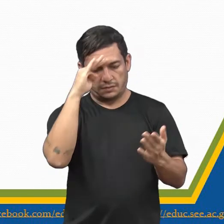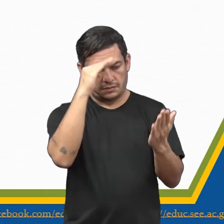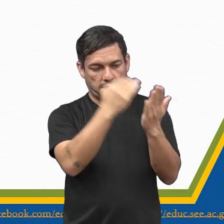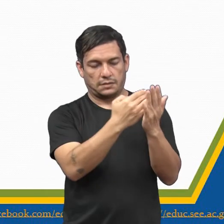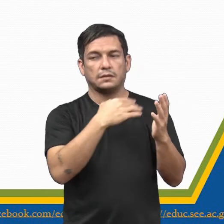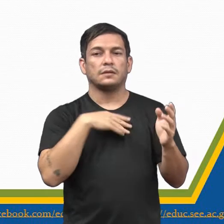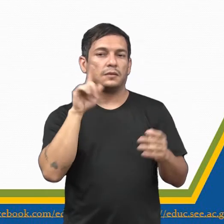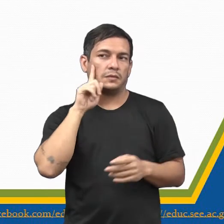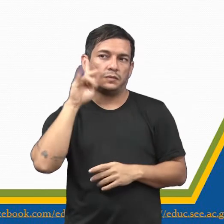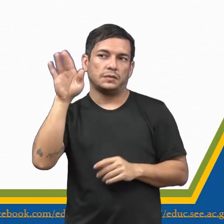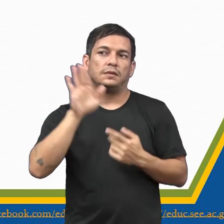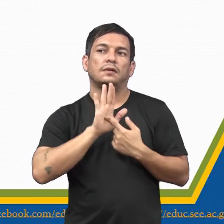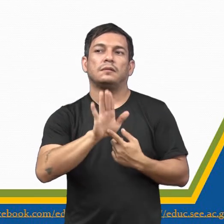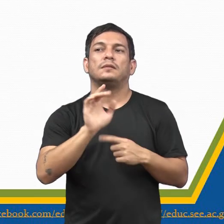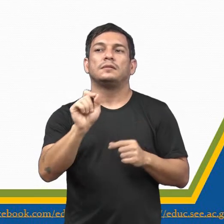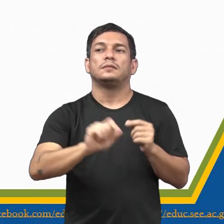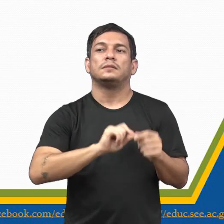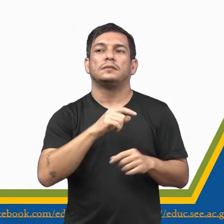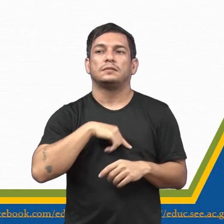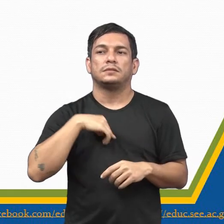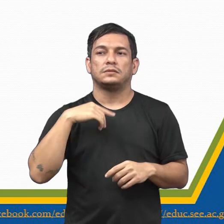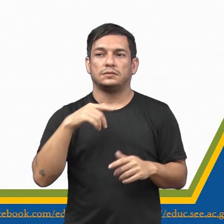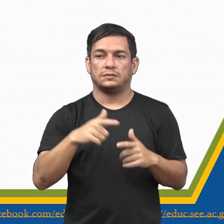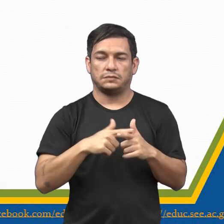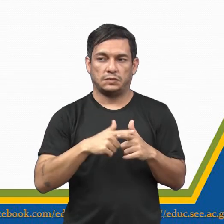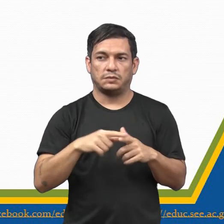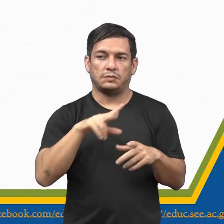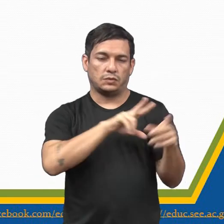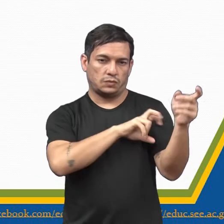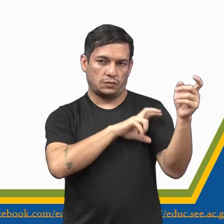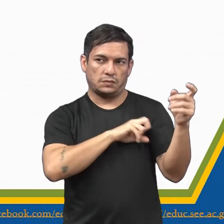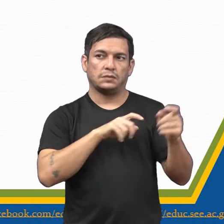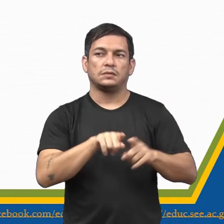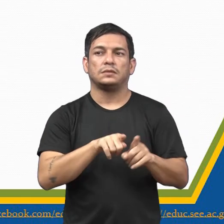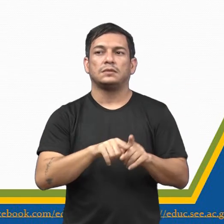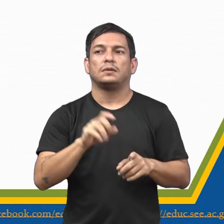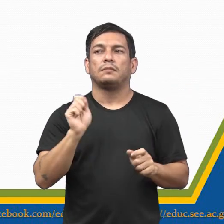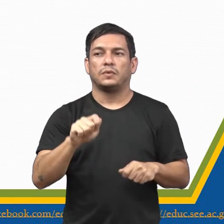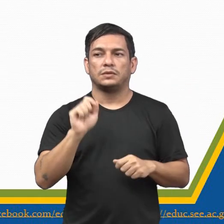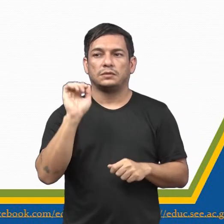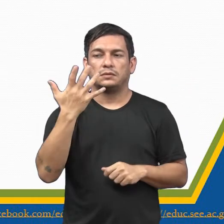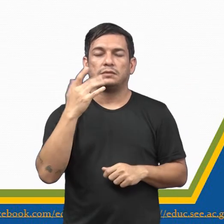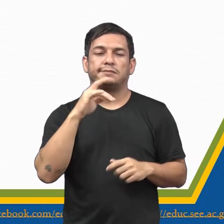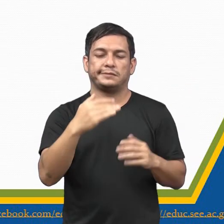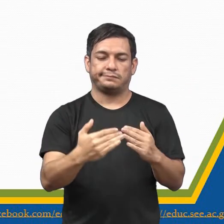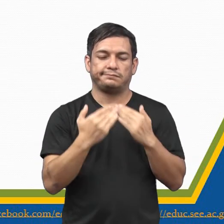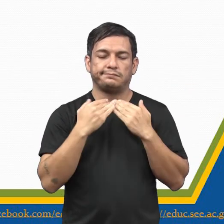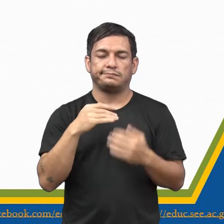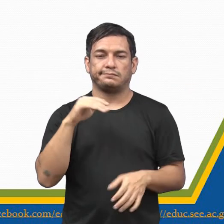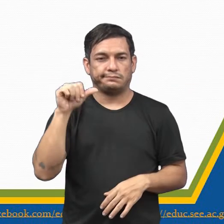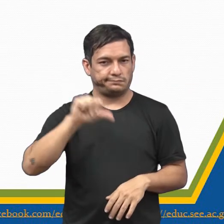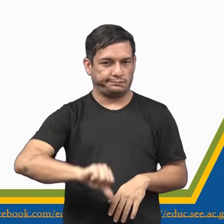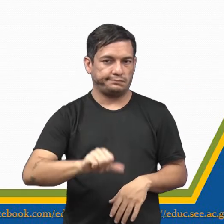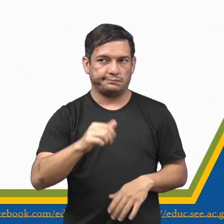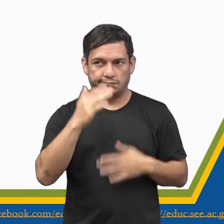dia a dia, apresenta maior risco de lesões musculares e pode abalar a imunidade.